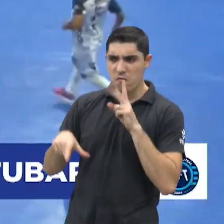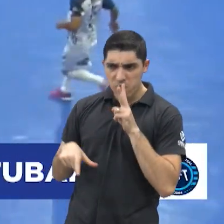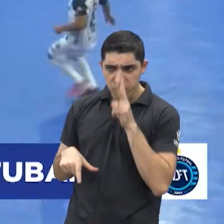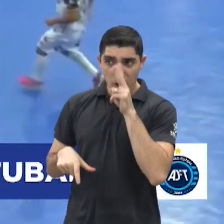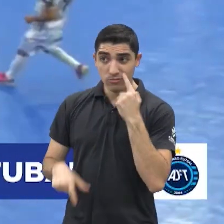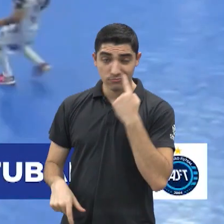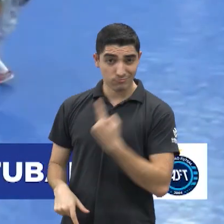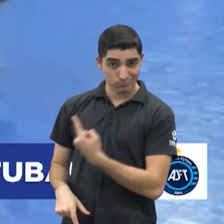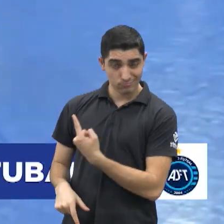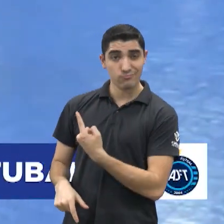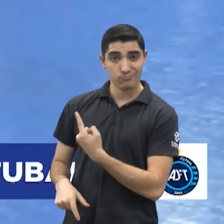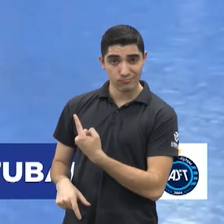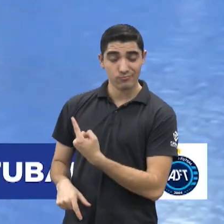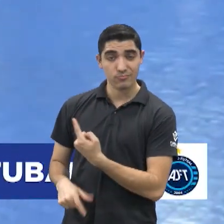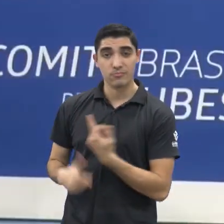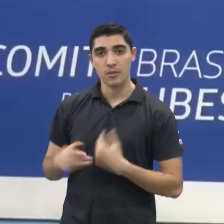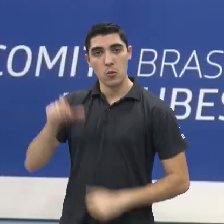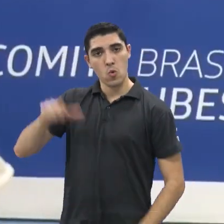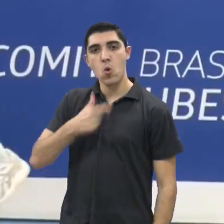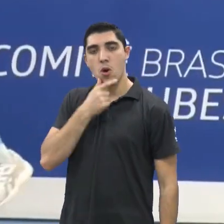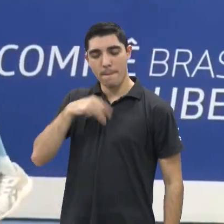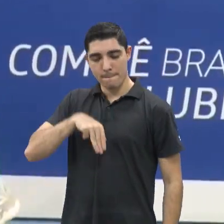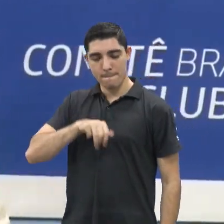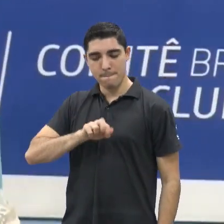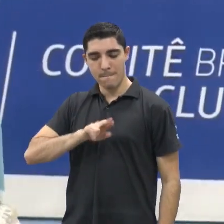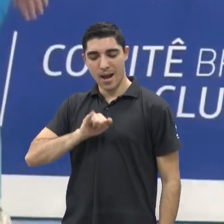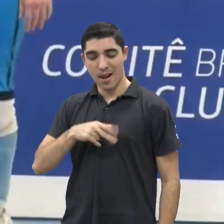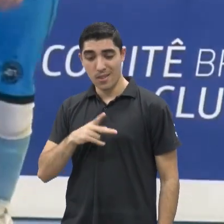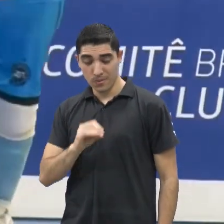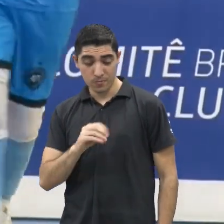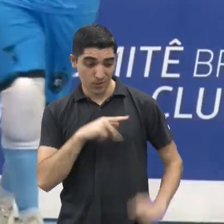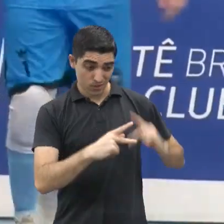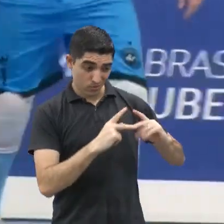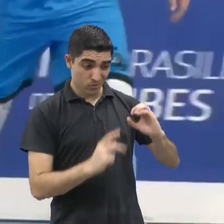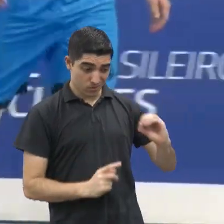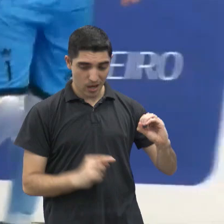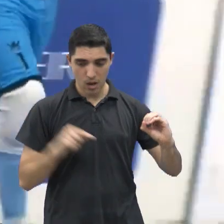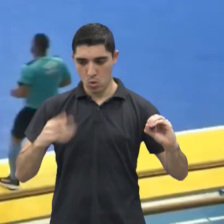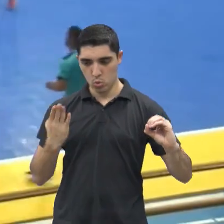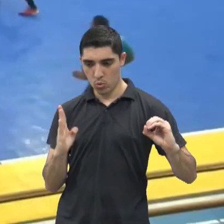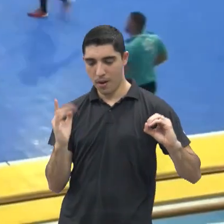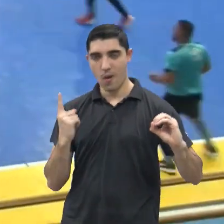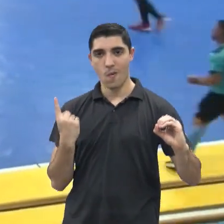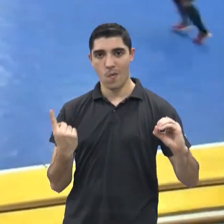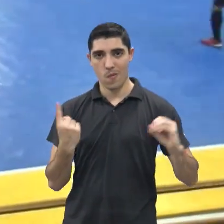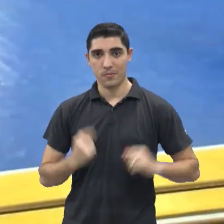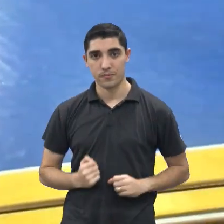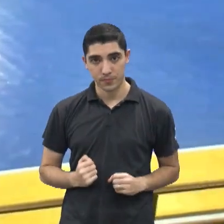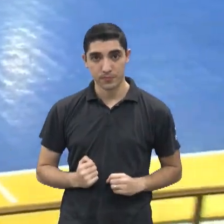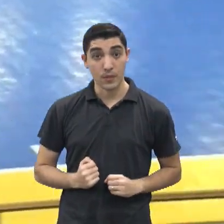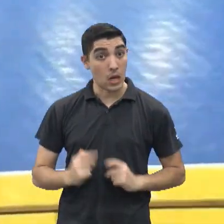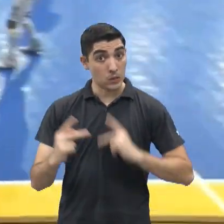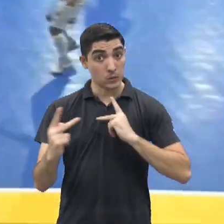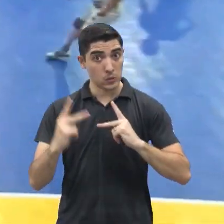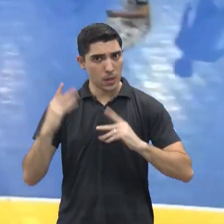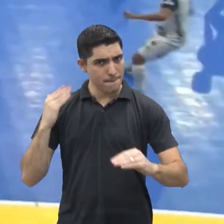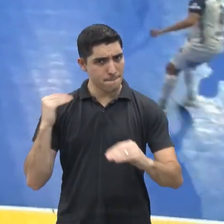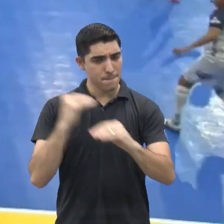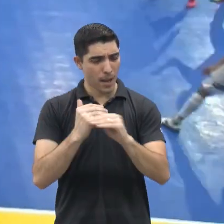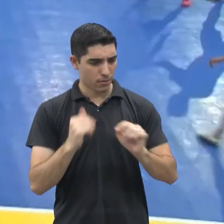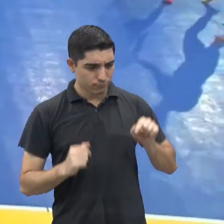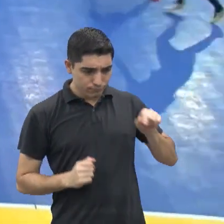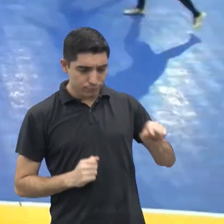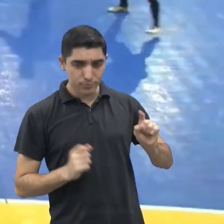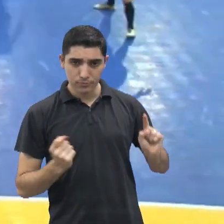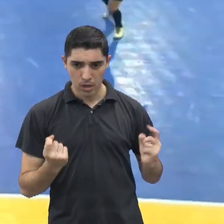Vini Oliveira. Marinho foi para a rede, São José 0, Tubarão 1. O empate do São José chegou com menos